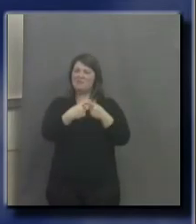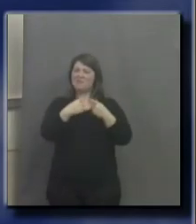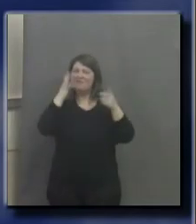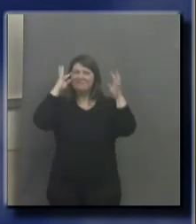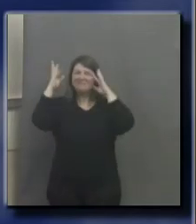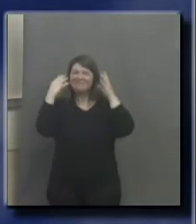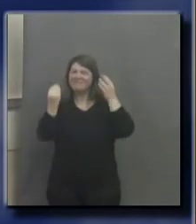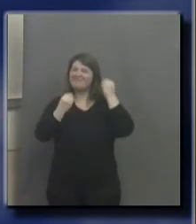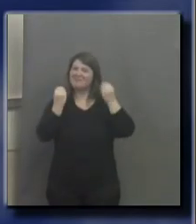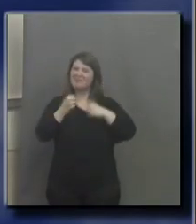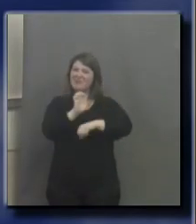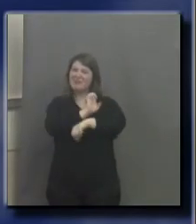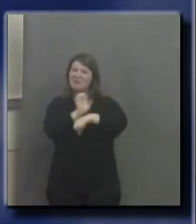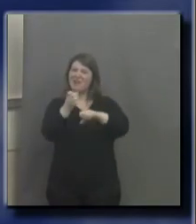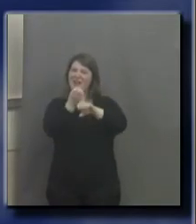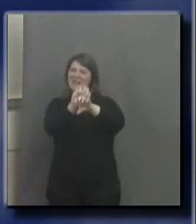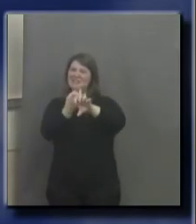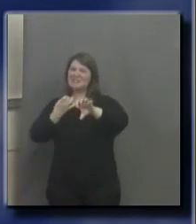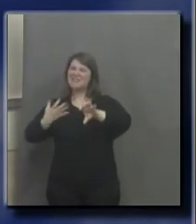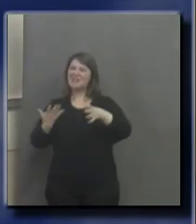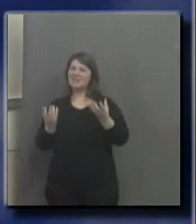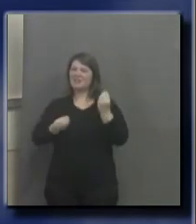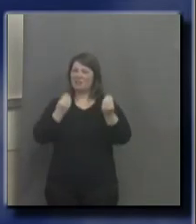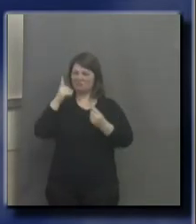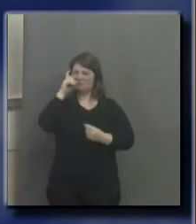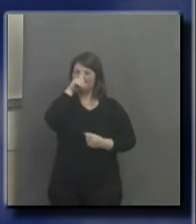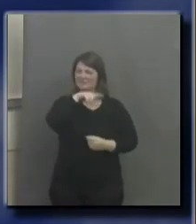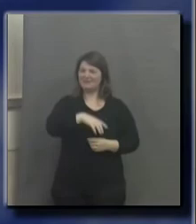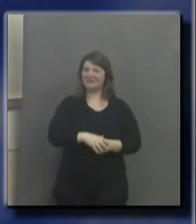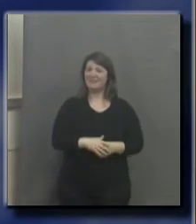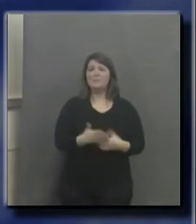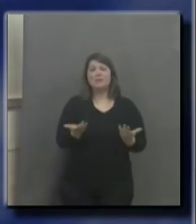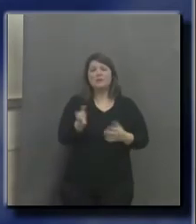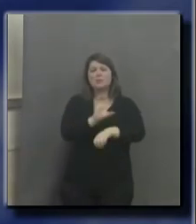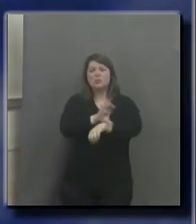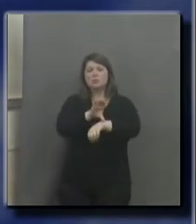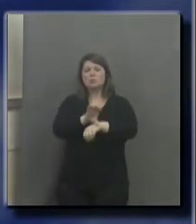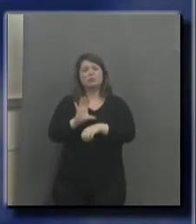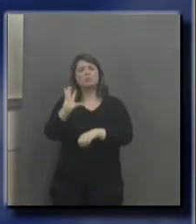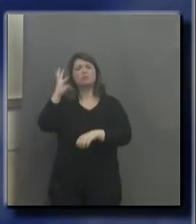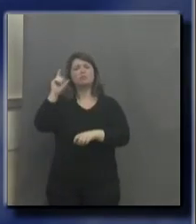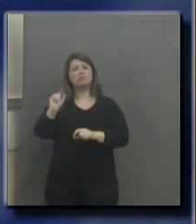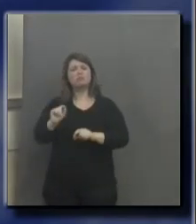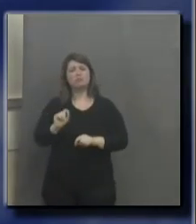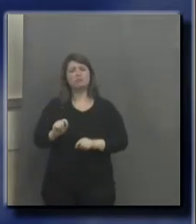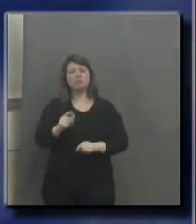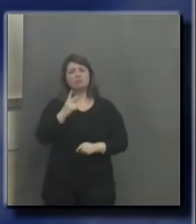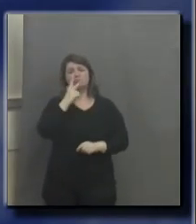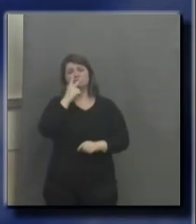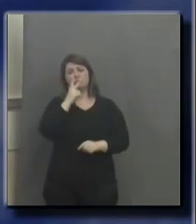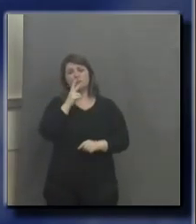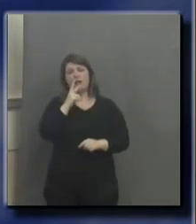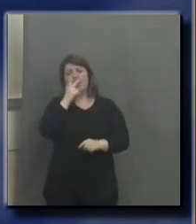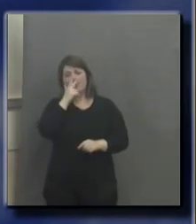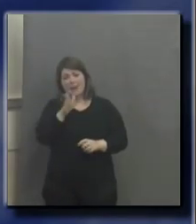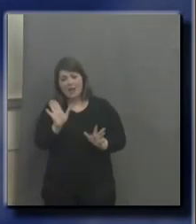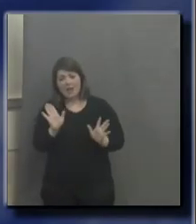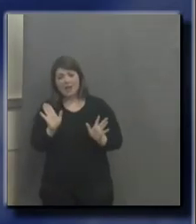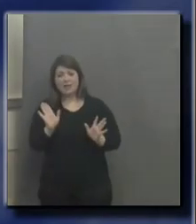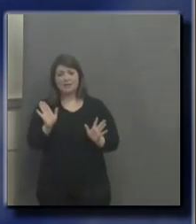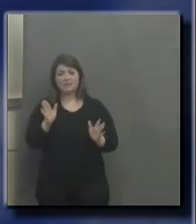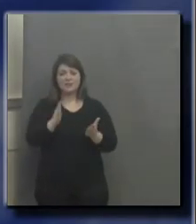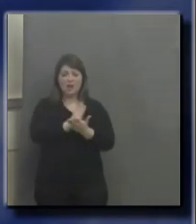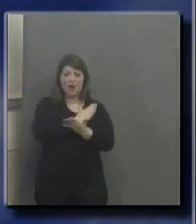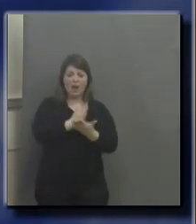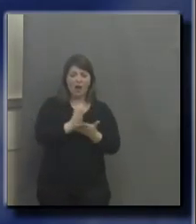Então, o que acontece com estes cursos? Além de toda a regulamentação, a autorização